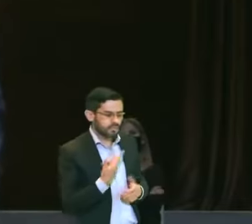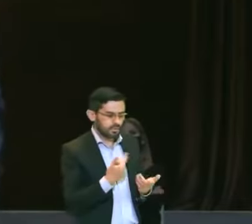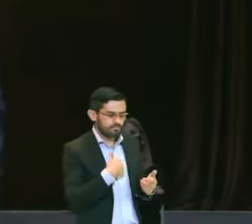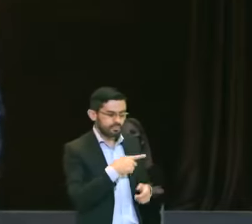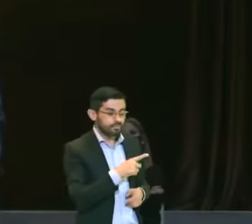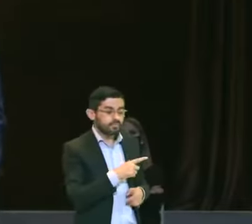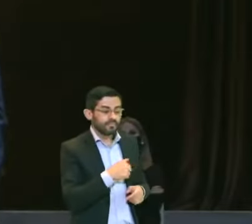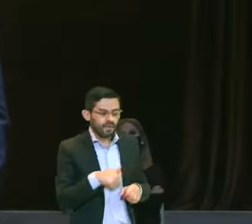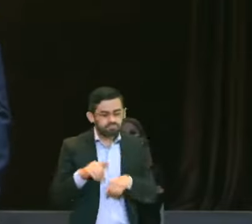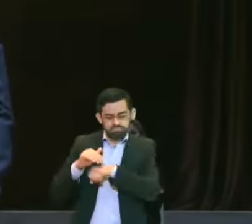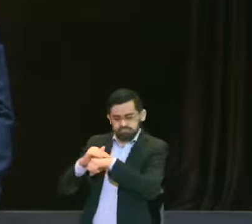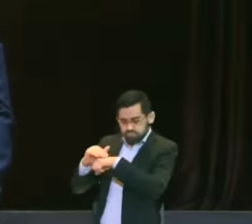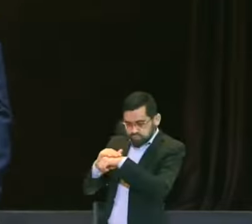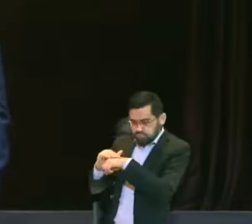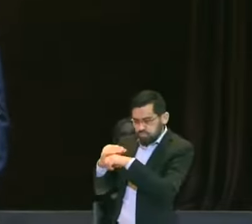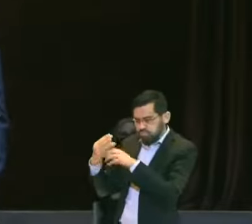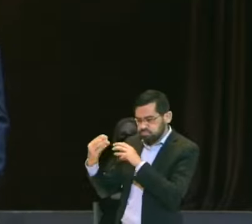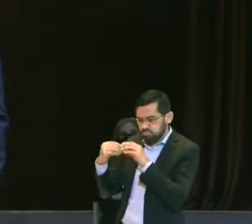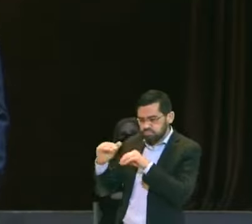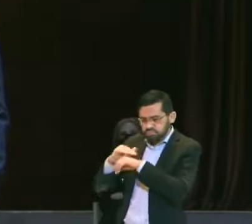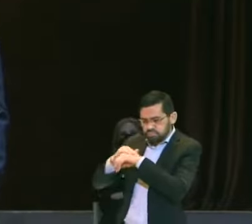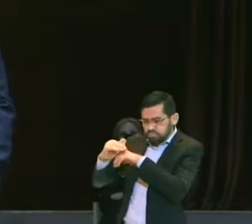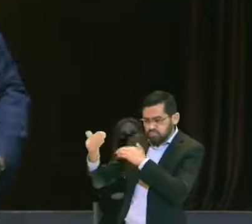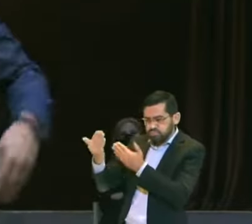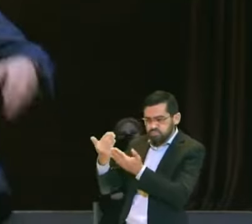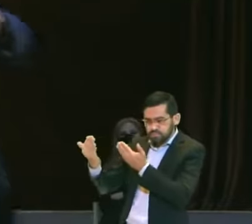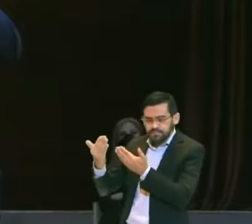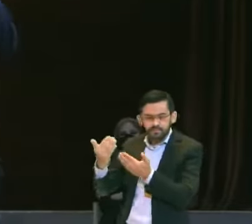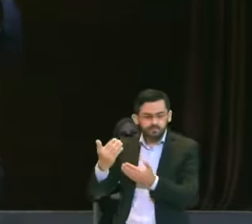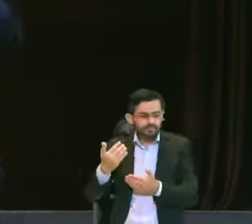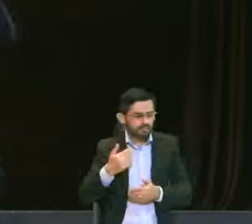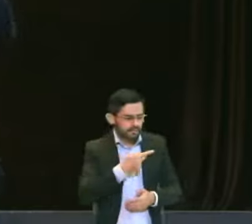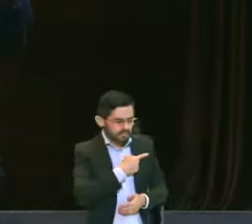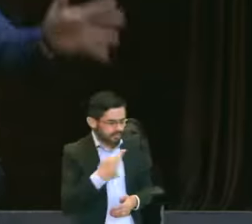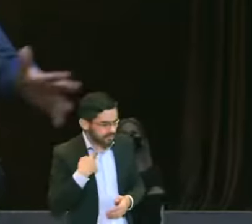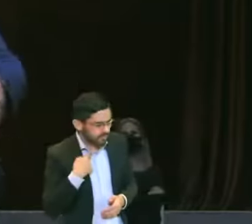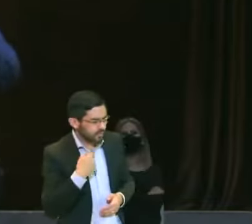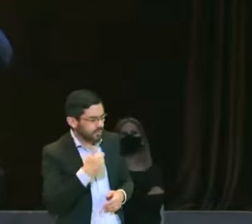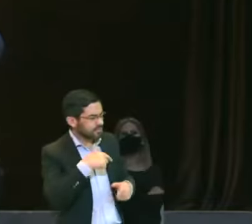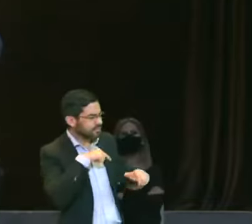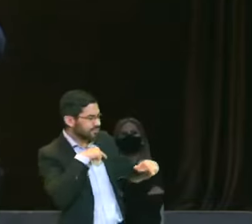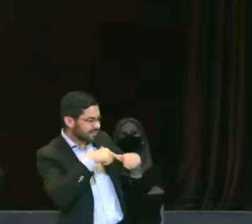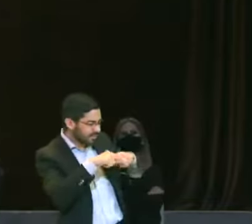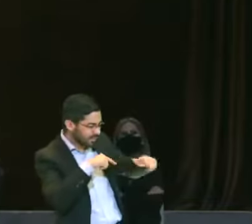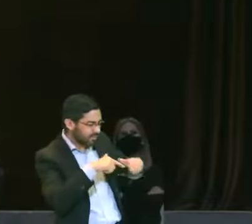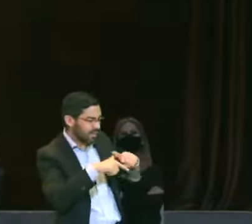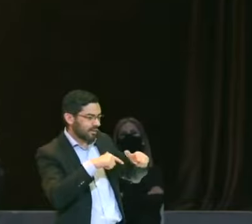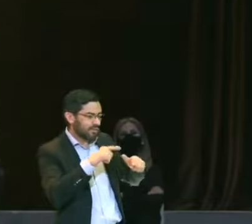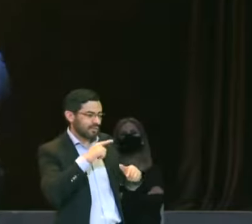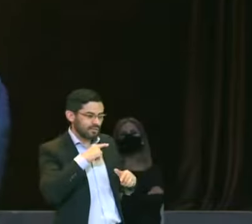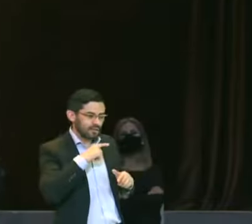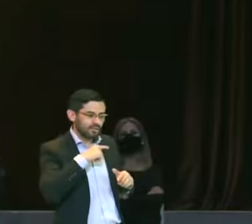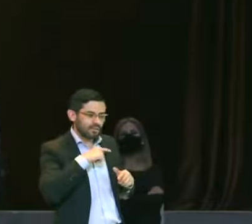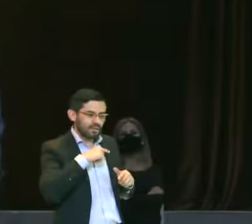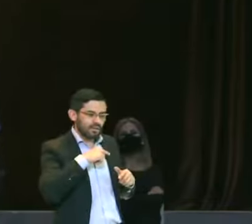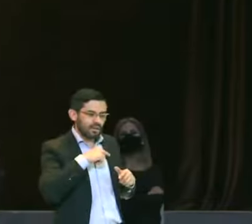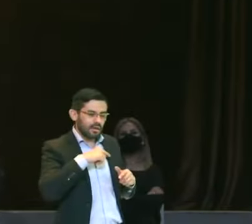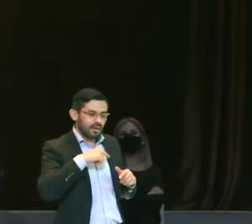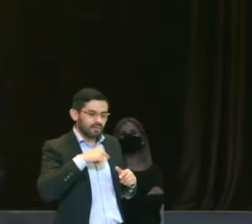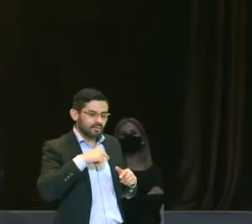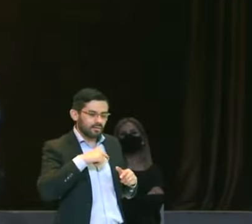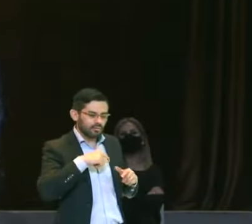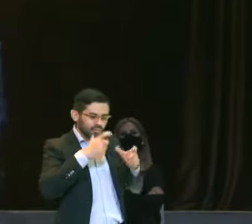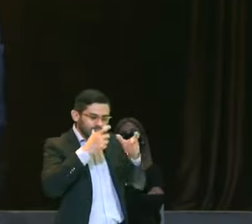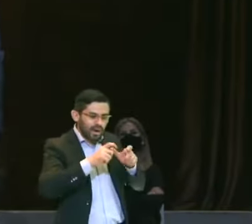Eu fui lá conversar com ele e disse, pastor, eu trabalho, agencio vários cantores, tem um estúdio aqui na cidade